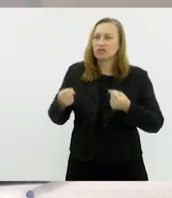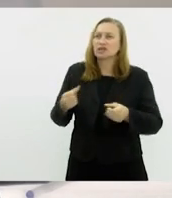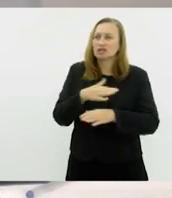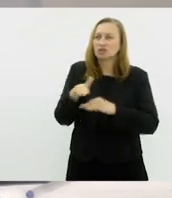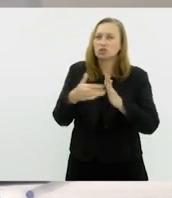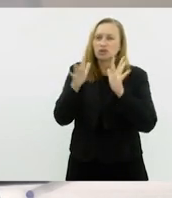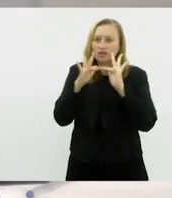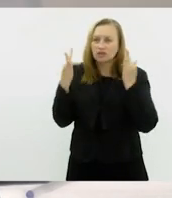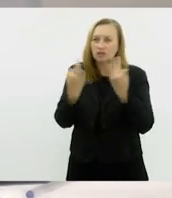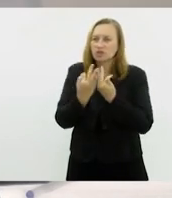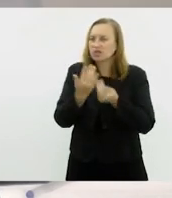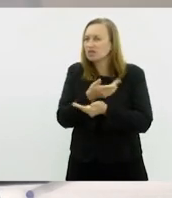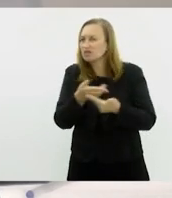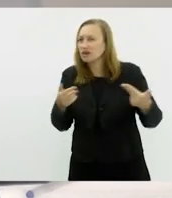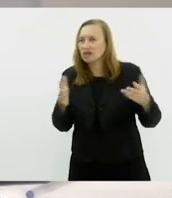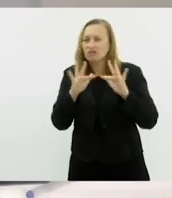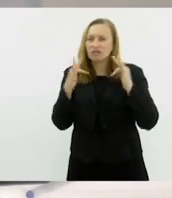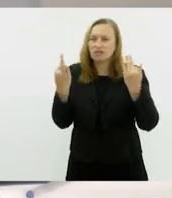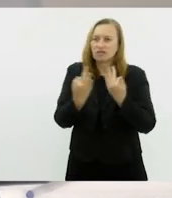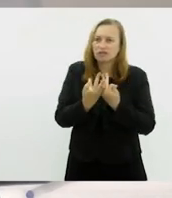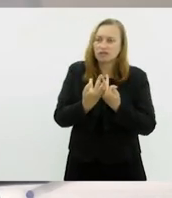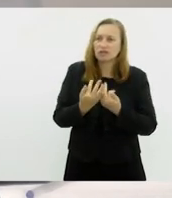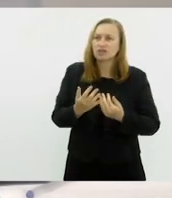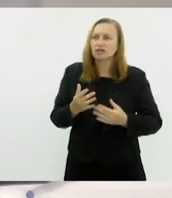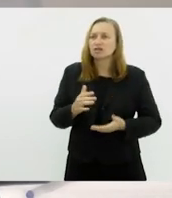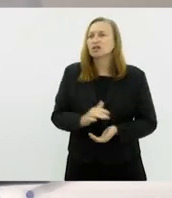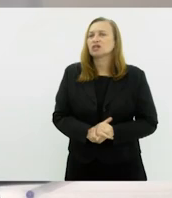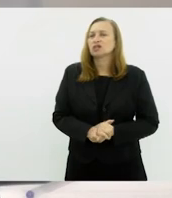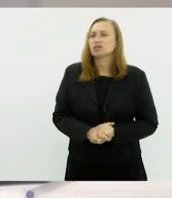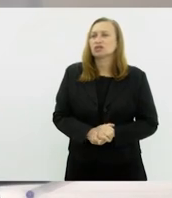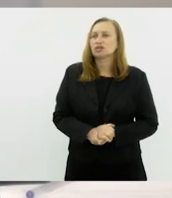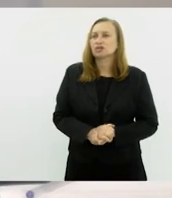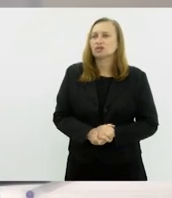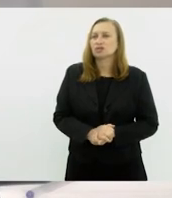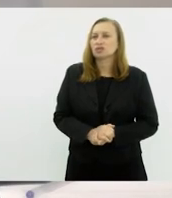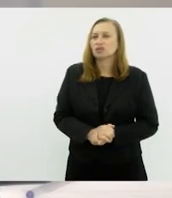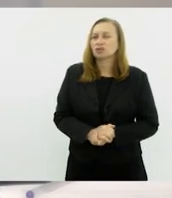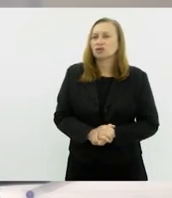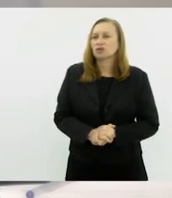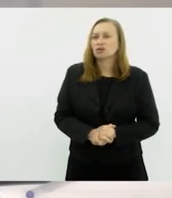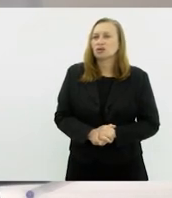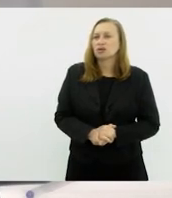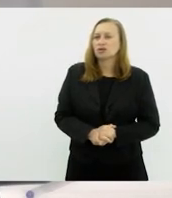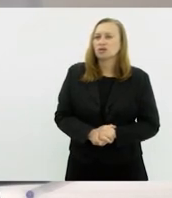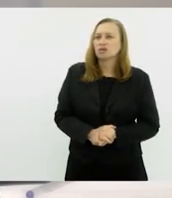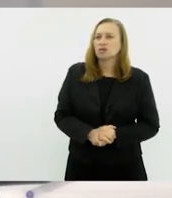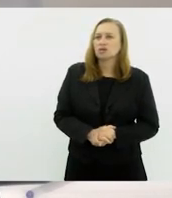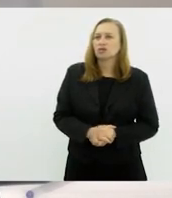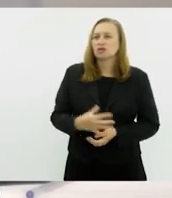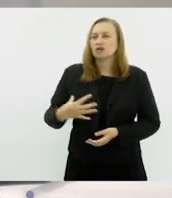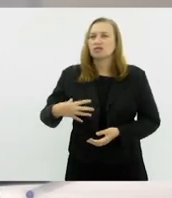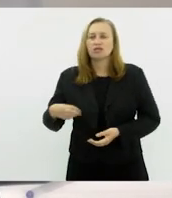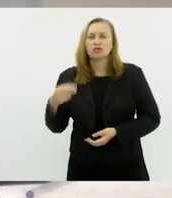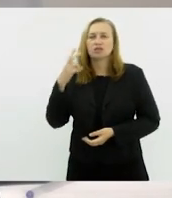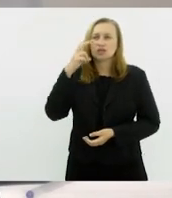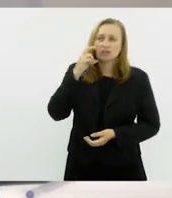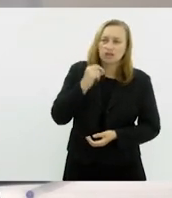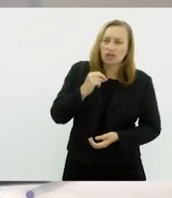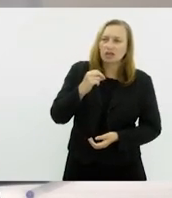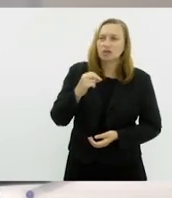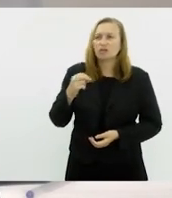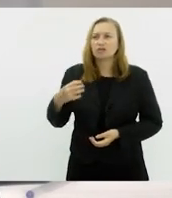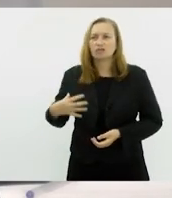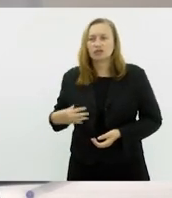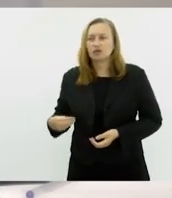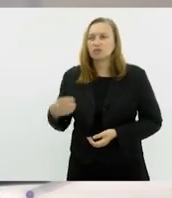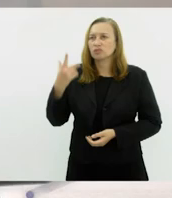tinha várias famílias homoafetivas com filhos naturais filhos adotados e era em defesa de